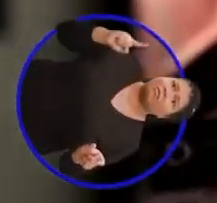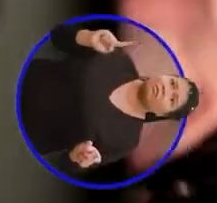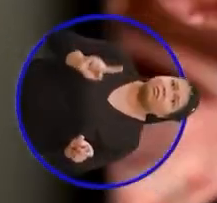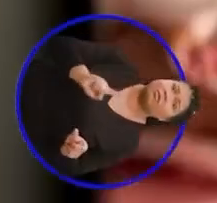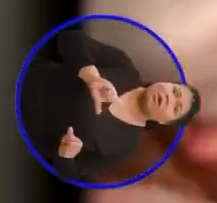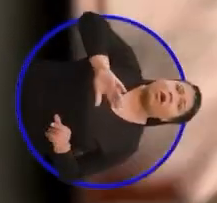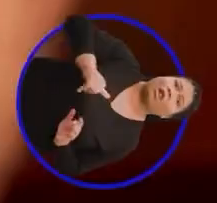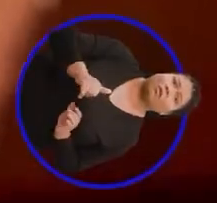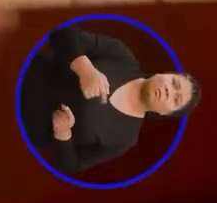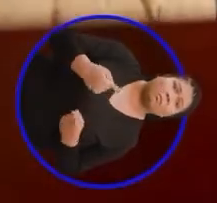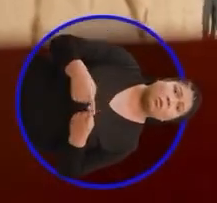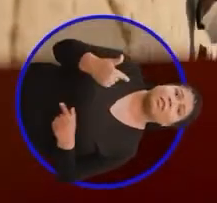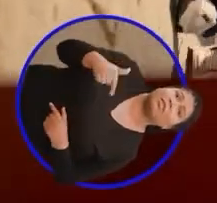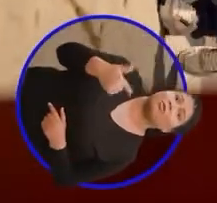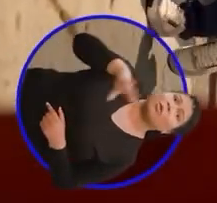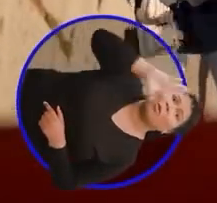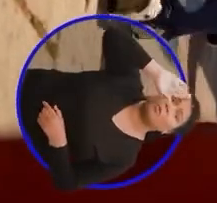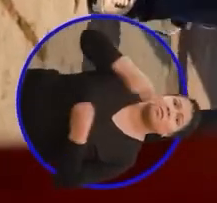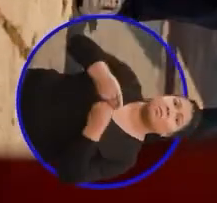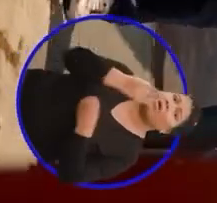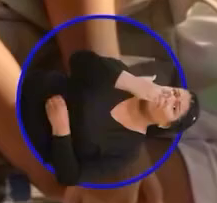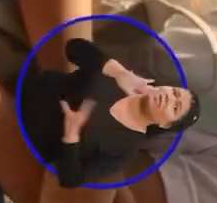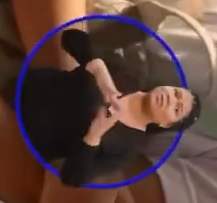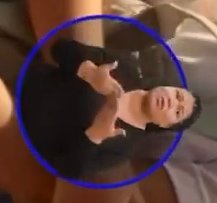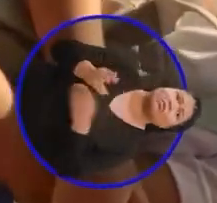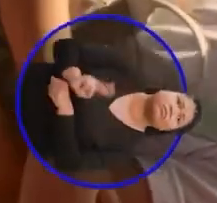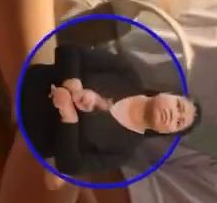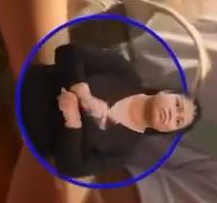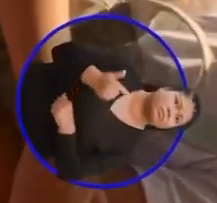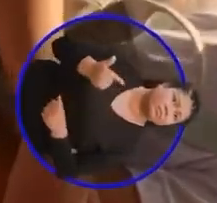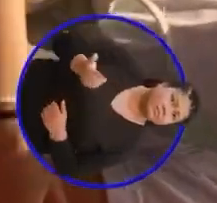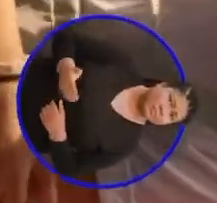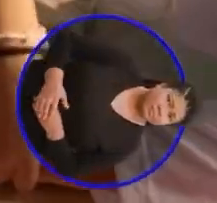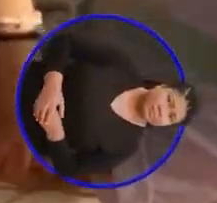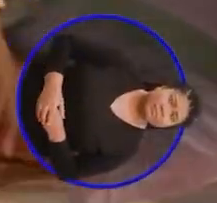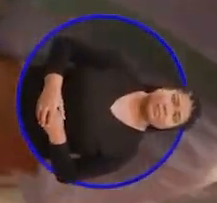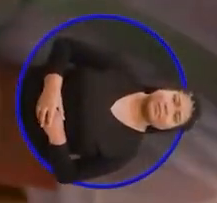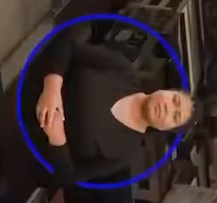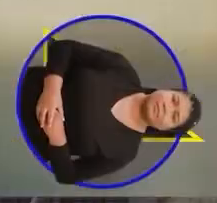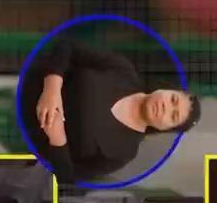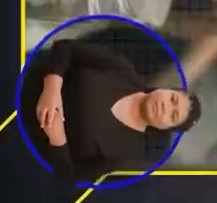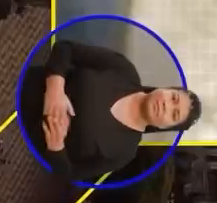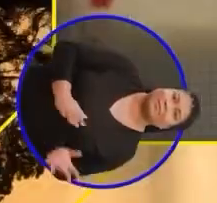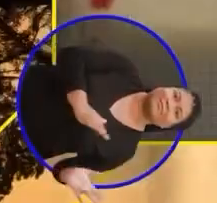Alguém vai ser assaltado porque não tem guarda municipal na porta da escola.